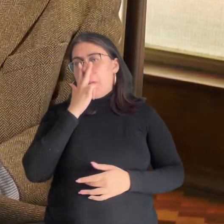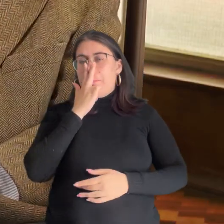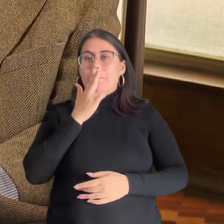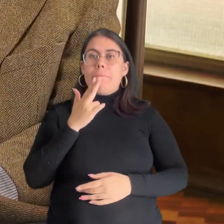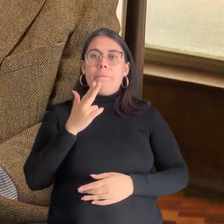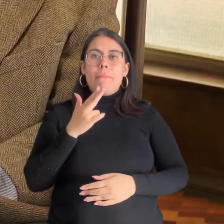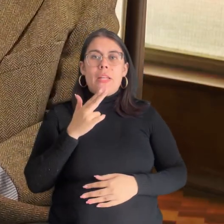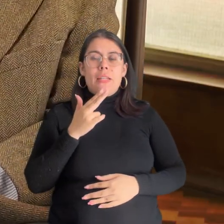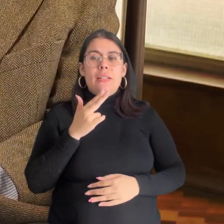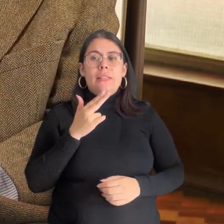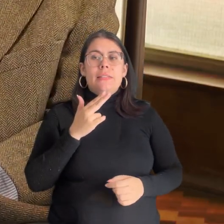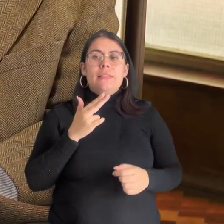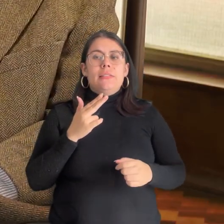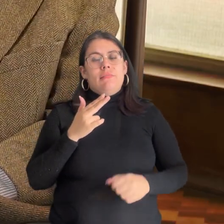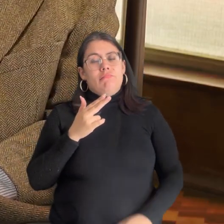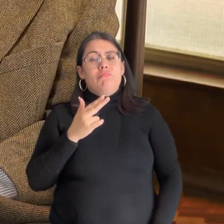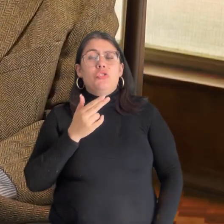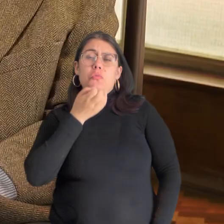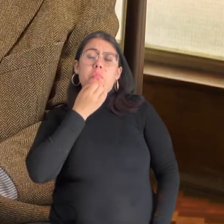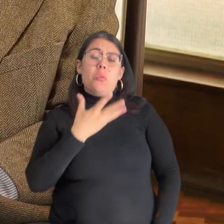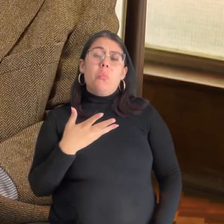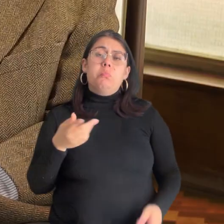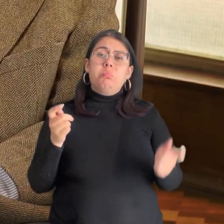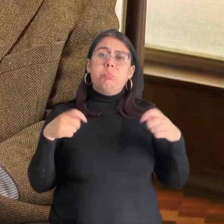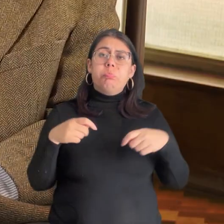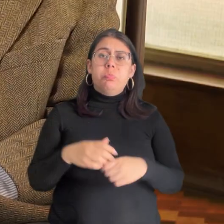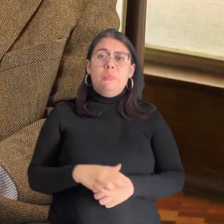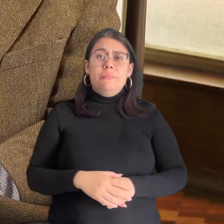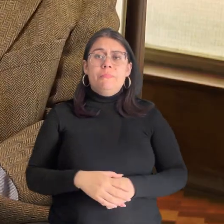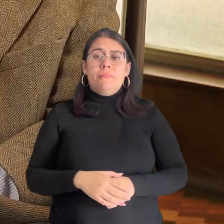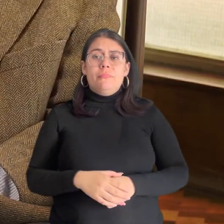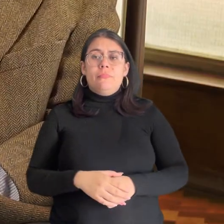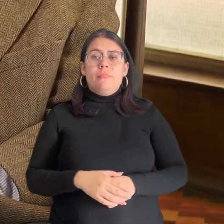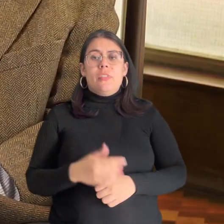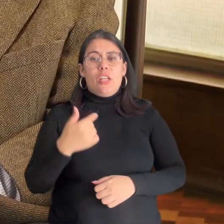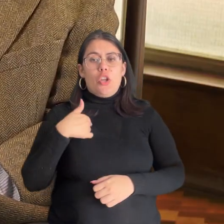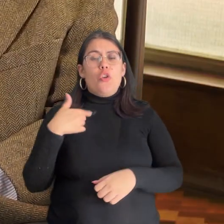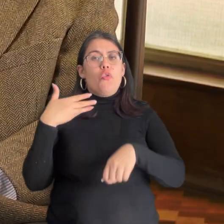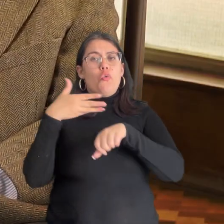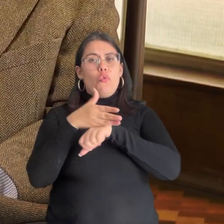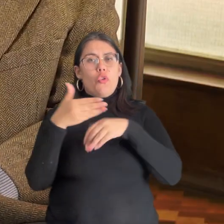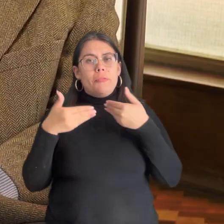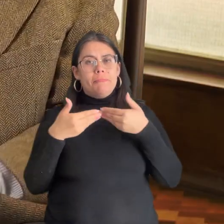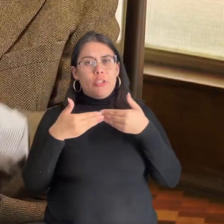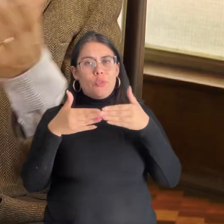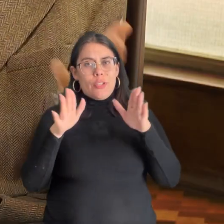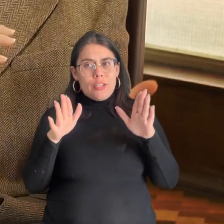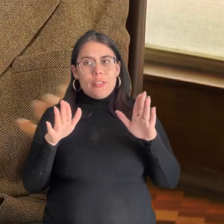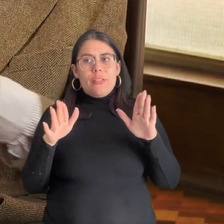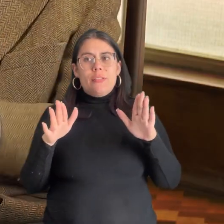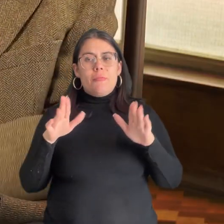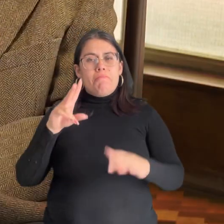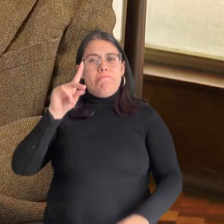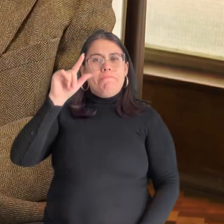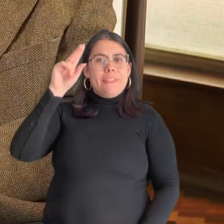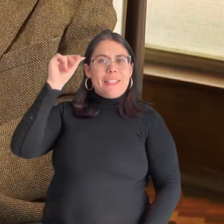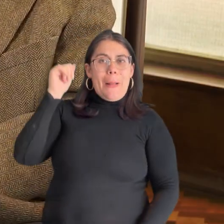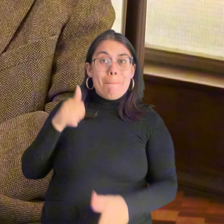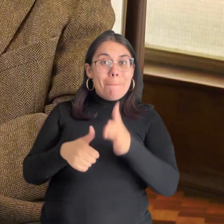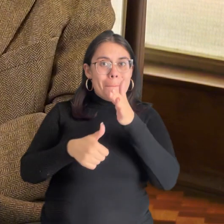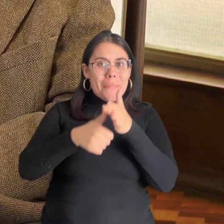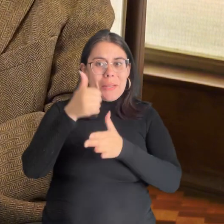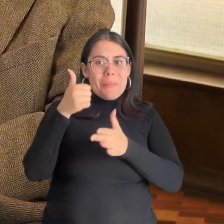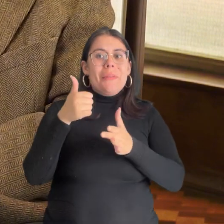que me parece que resultou muito bom. Eu estive na inauguração, tanto